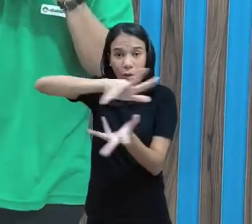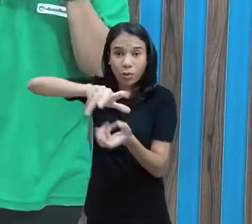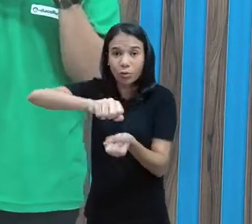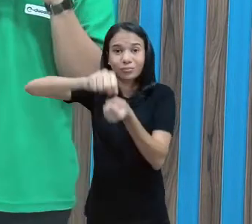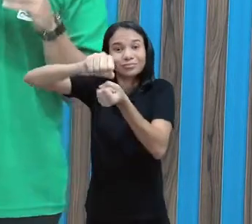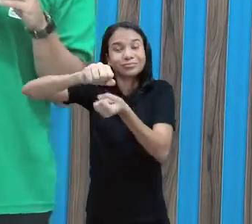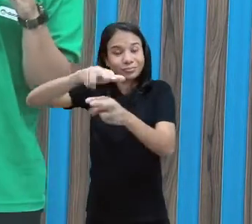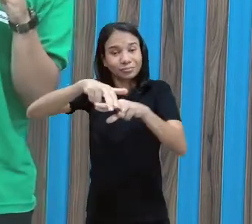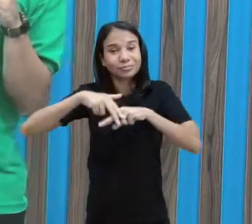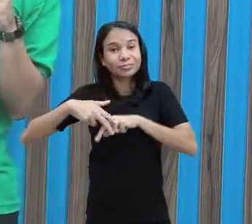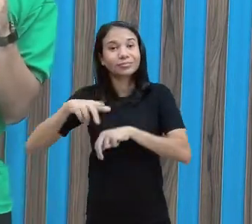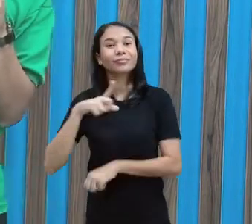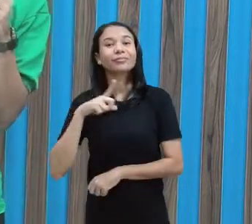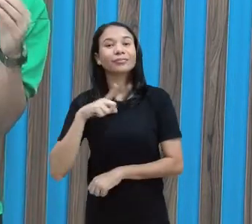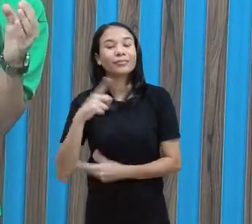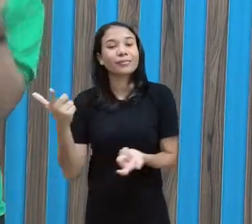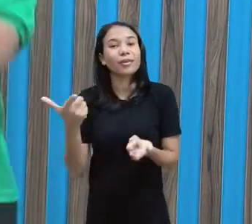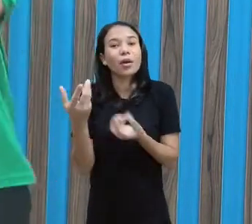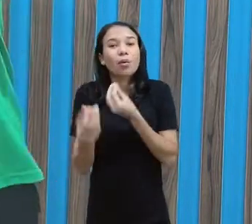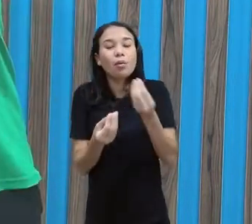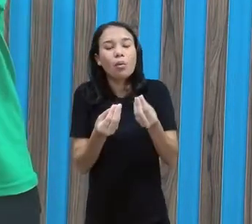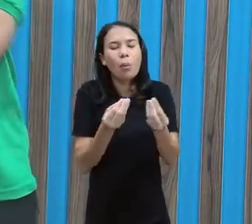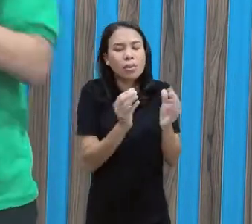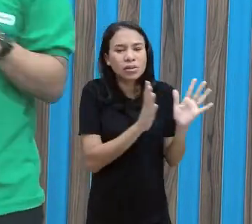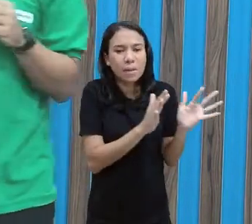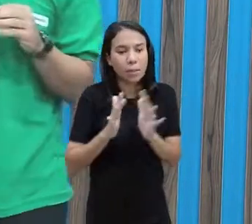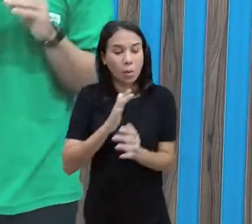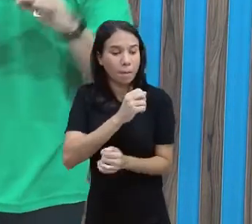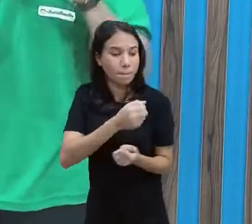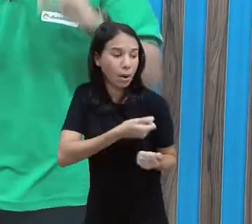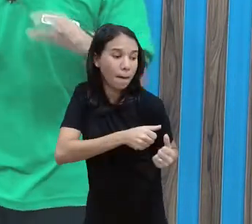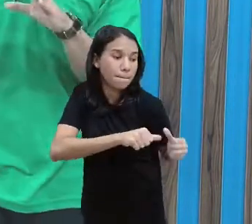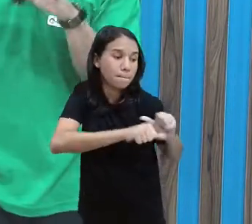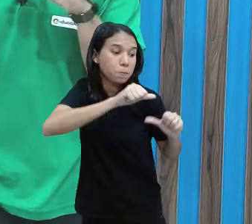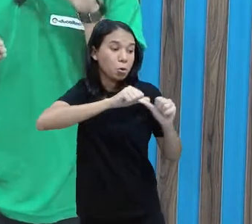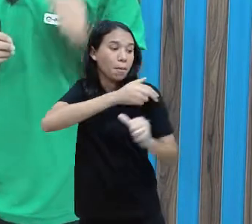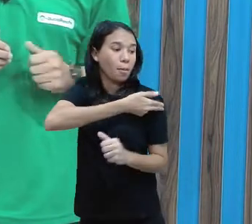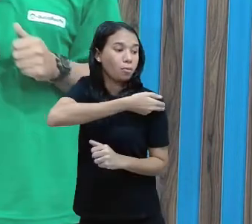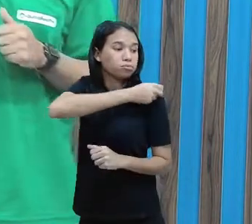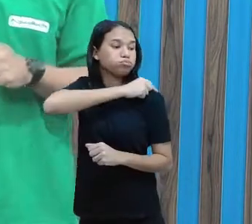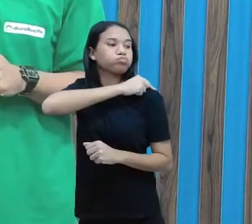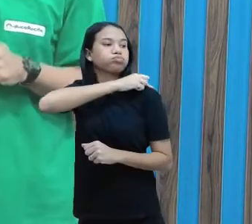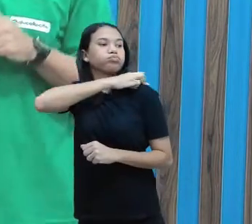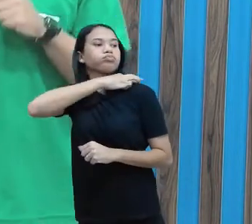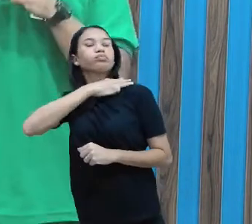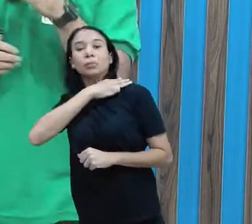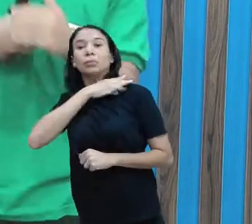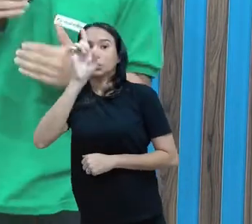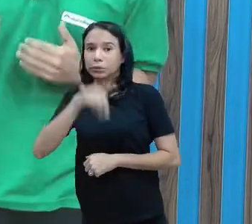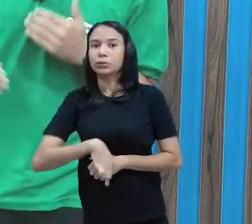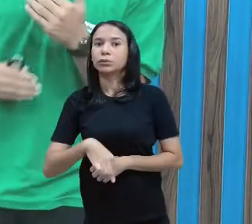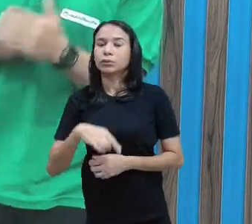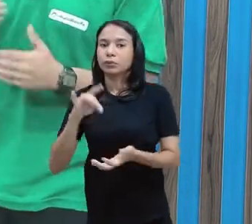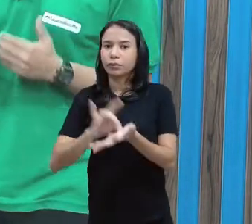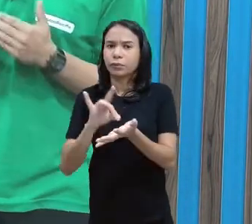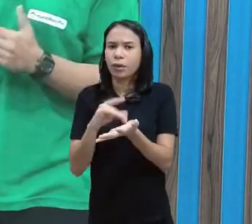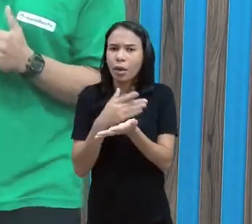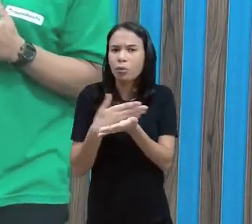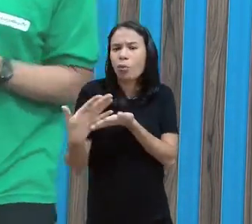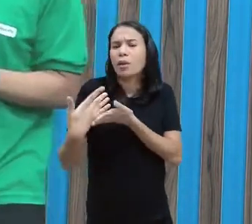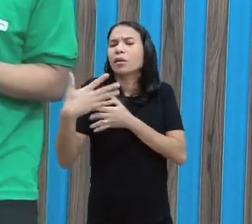Sustentabilidade. Então, essa passagem para o ensino médio, já vocês estão chegando no ensino médio, vamos começar a